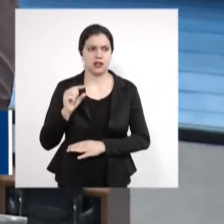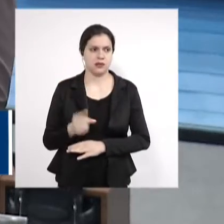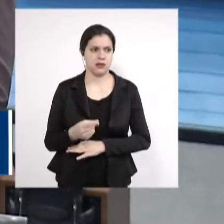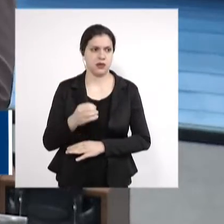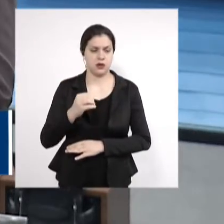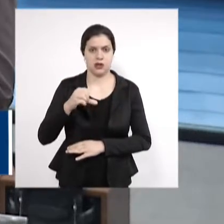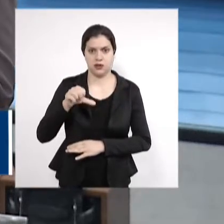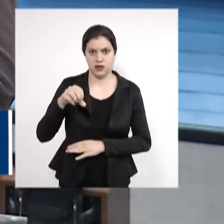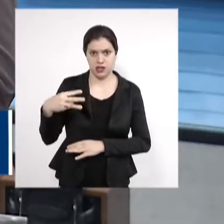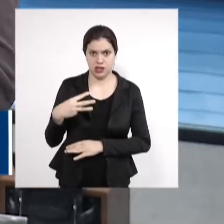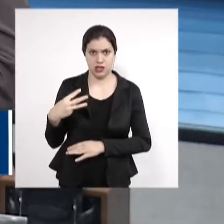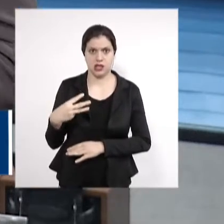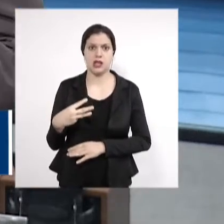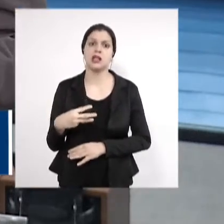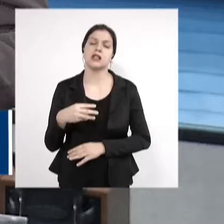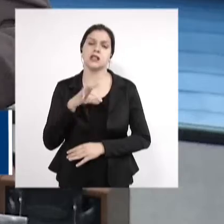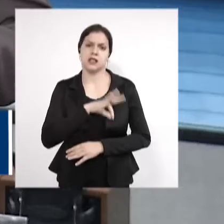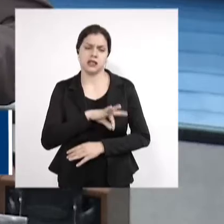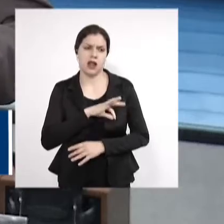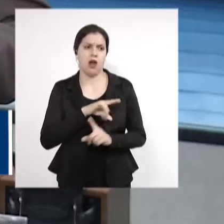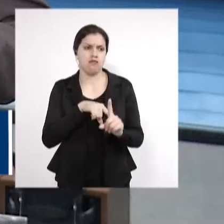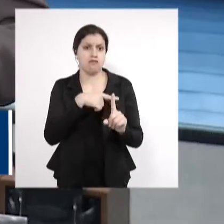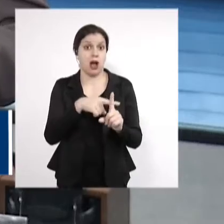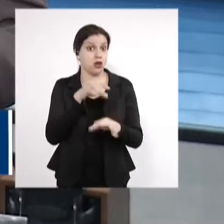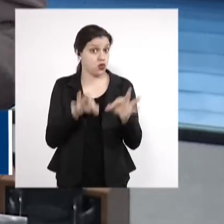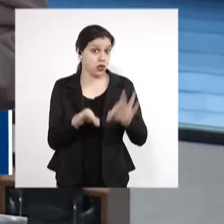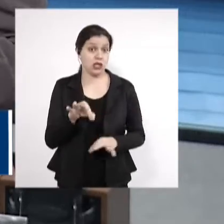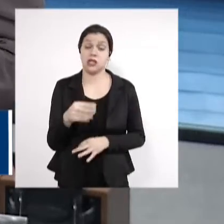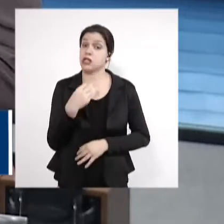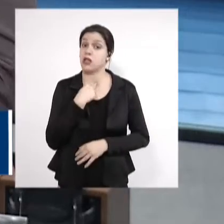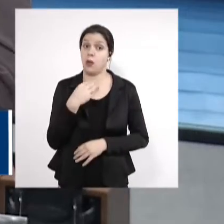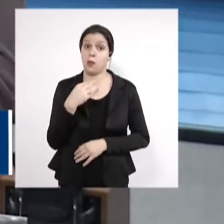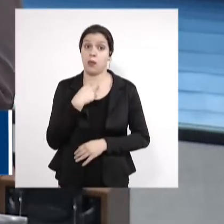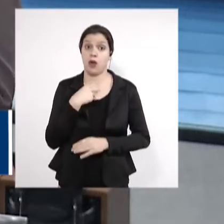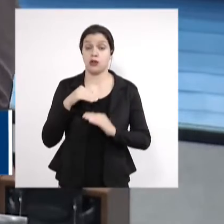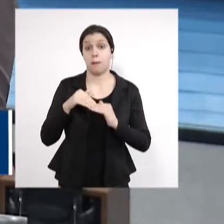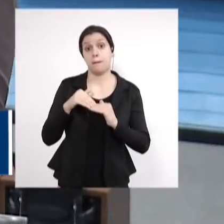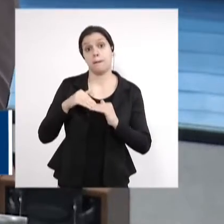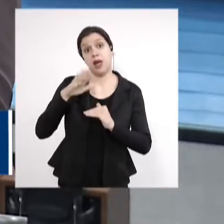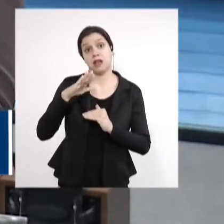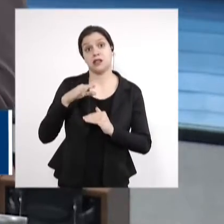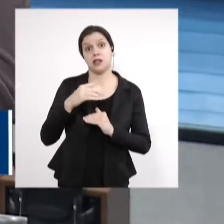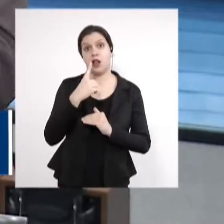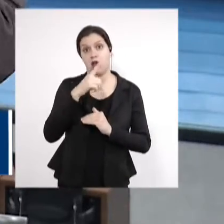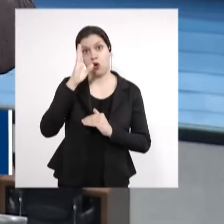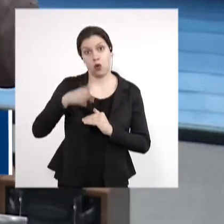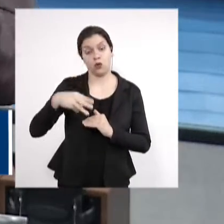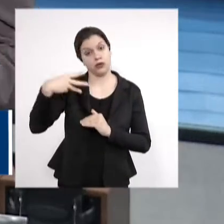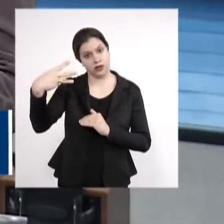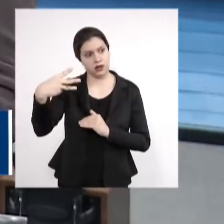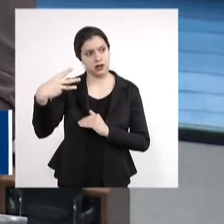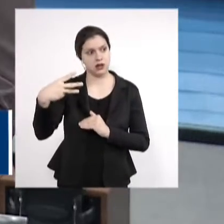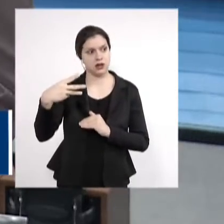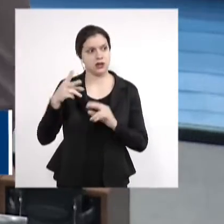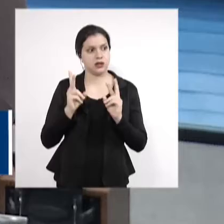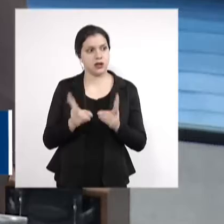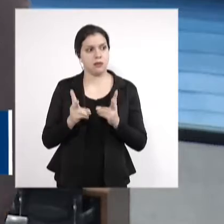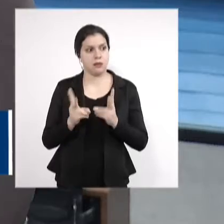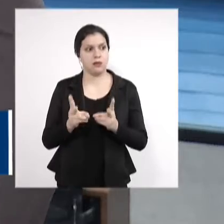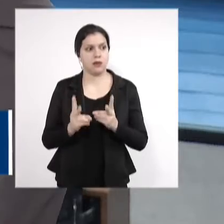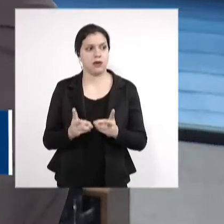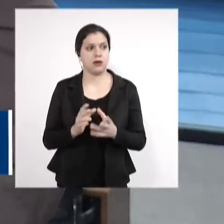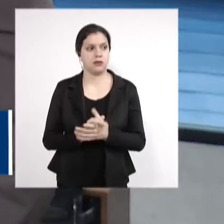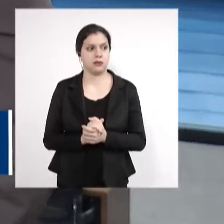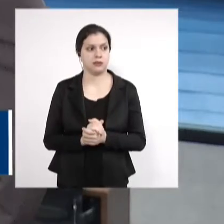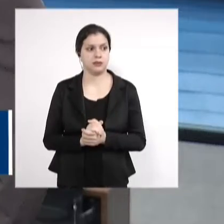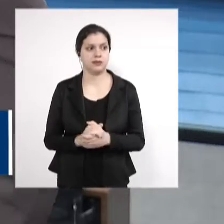as gratificações a serem dadas aos juízes não pode ser superior a 1/3 de sua própria remuneração. E esse 1/3 também não